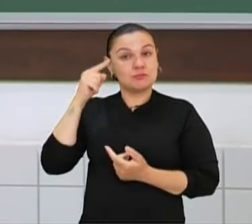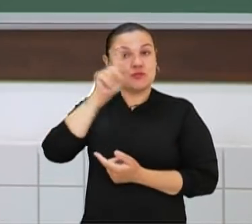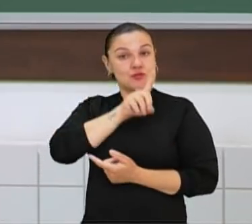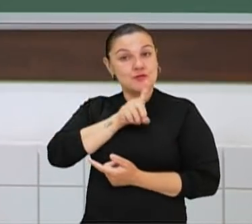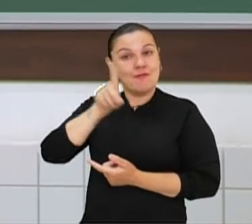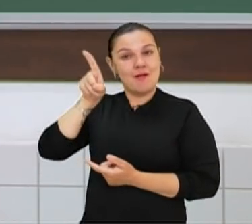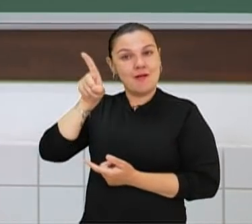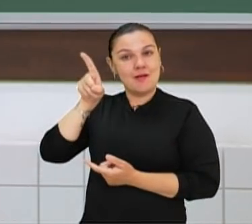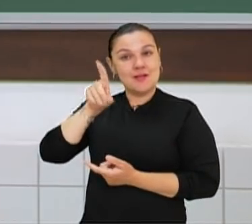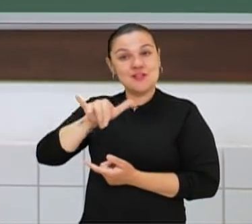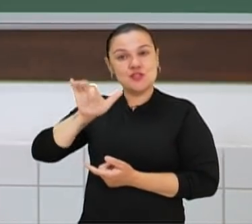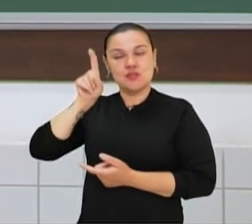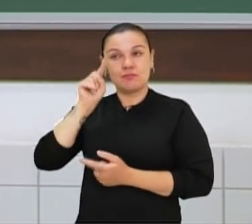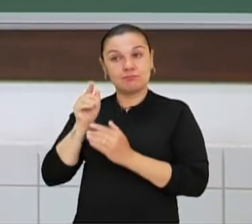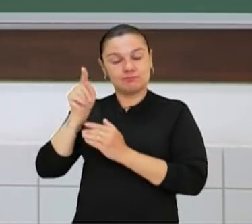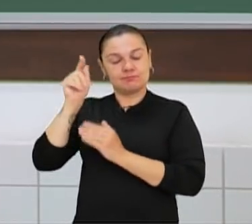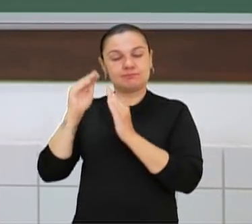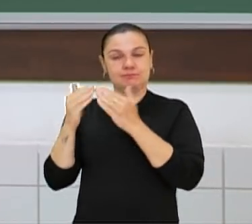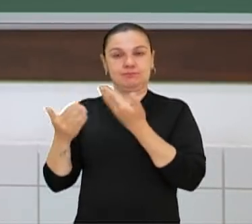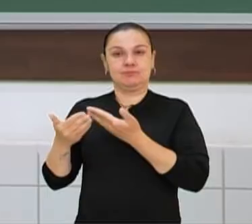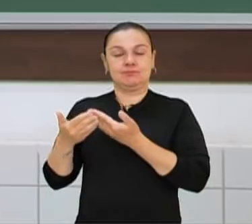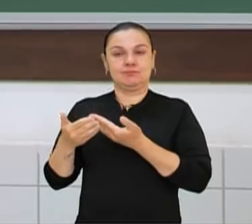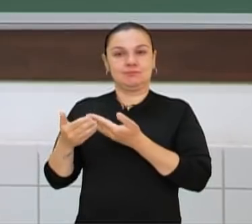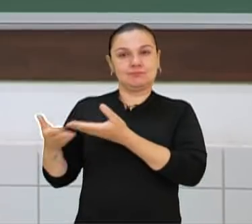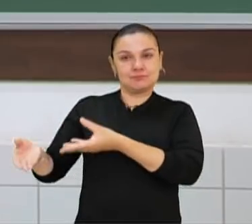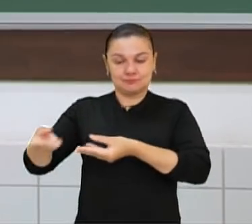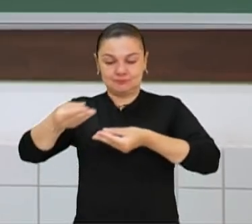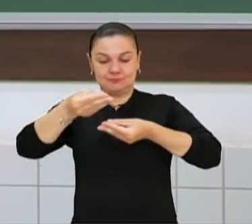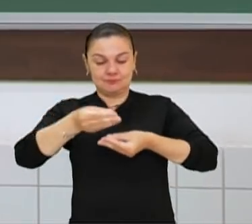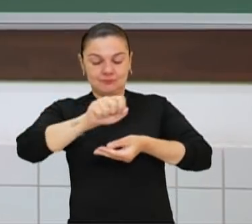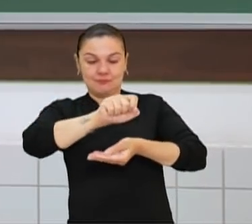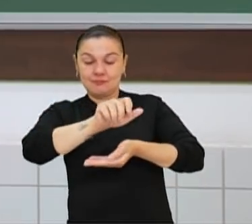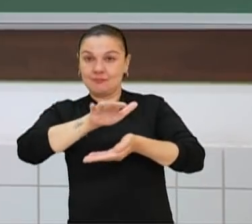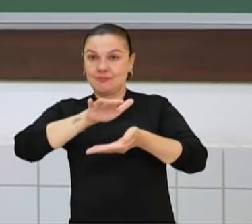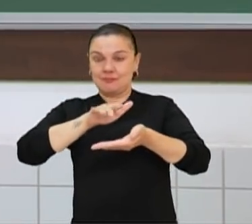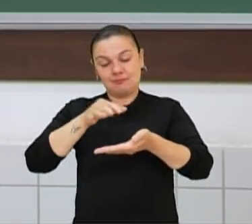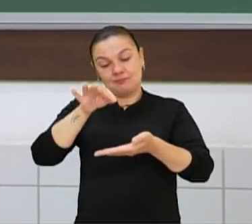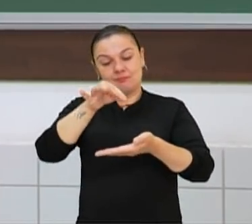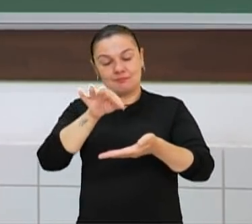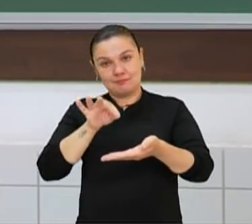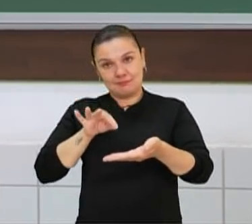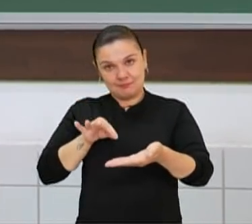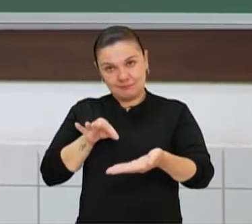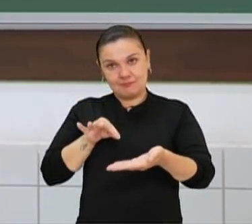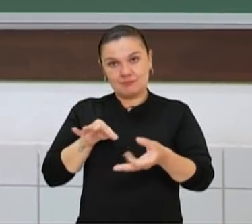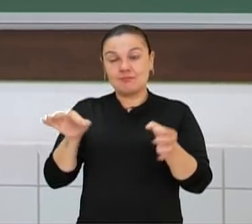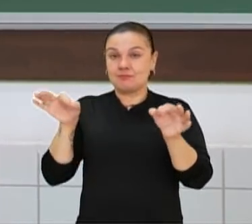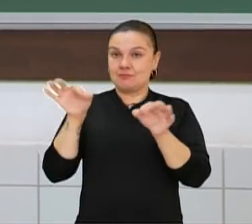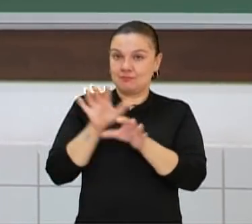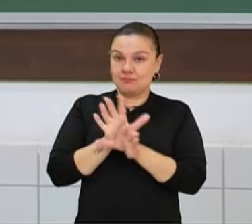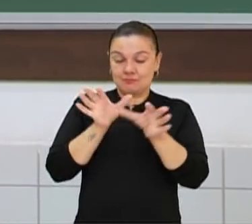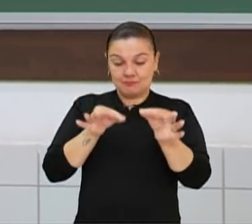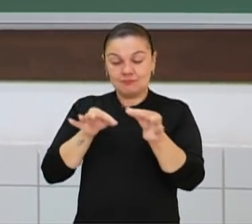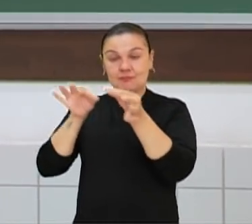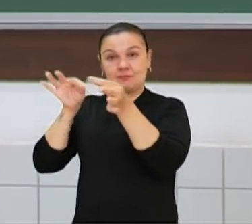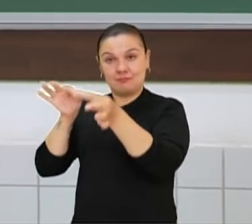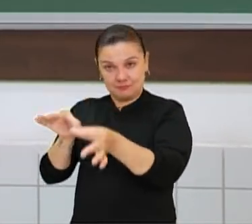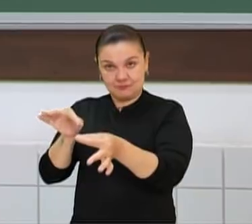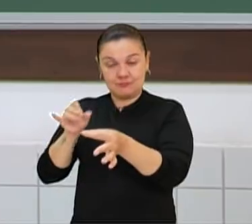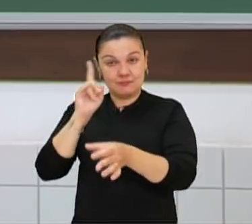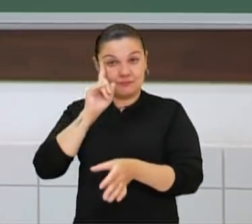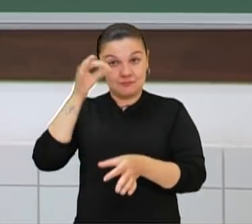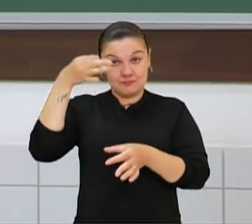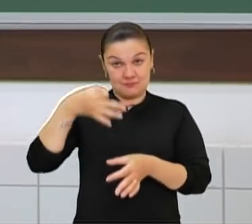dia que está disponível, que ela está aberta para te receber. Vai lá, pega suas atividades, faz em casa, devolve na